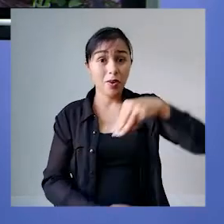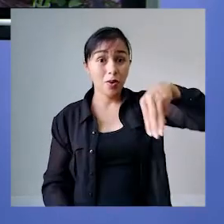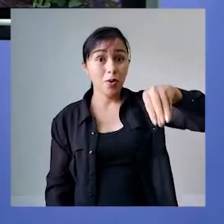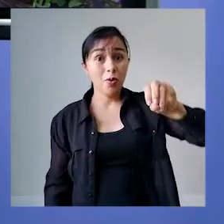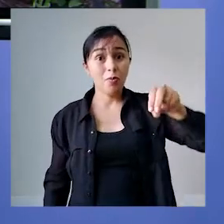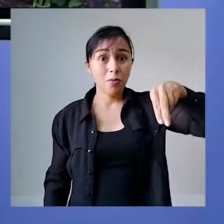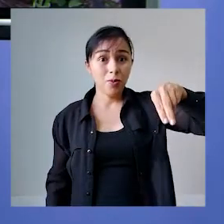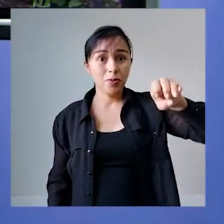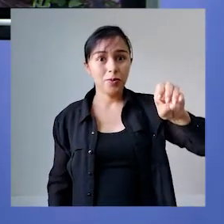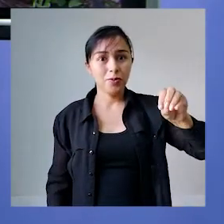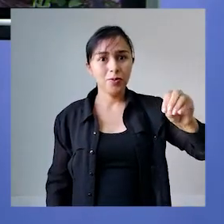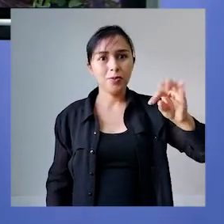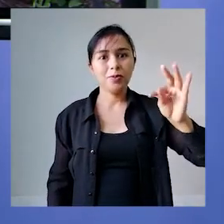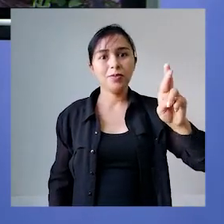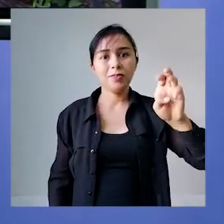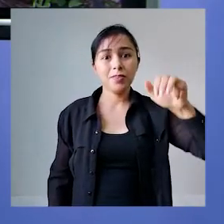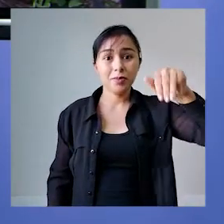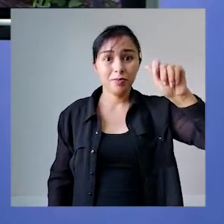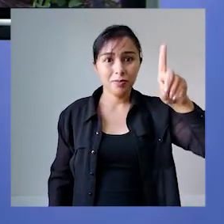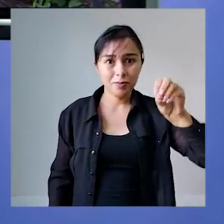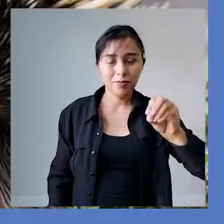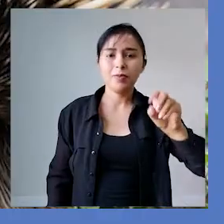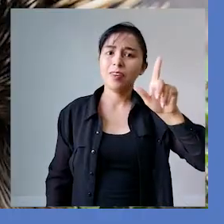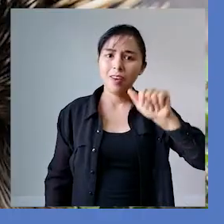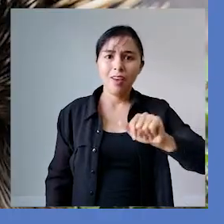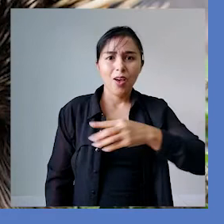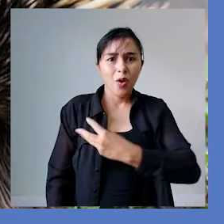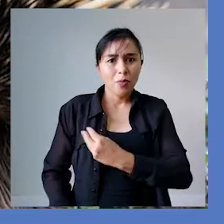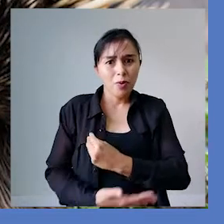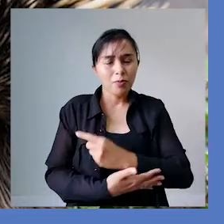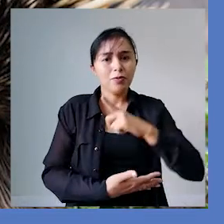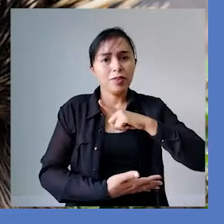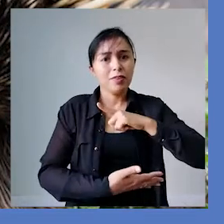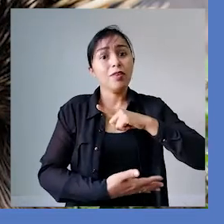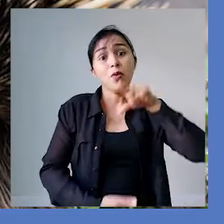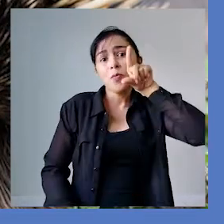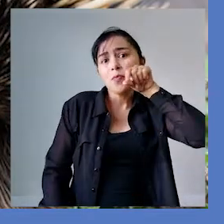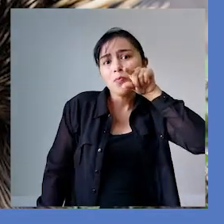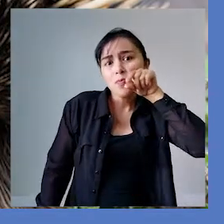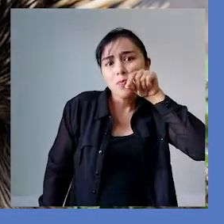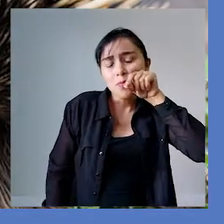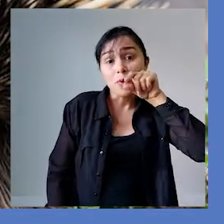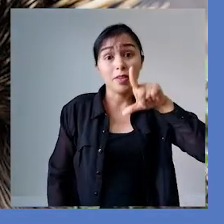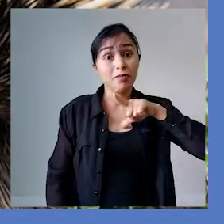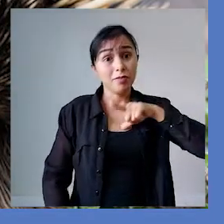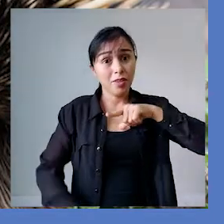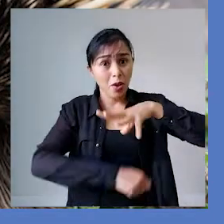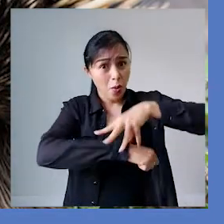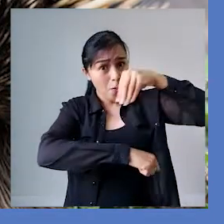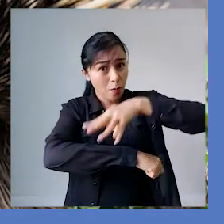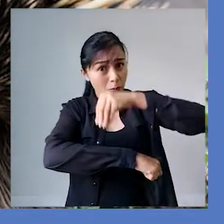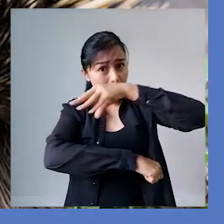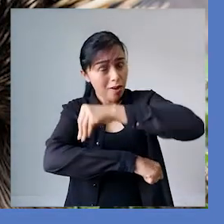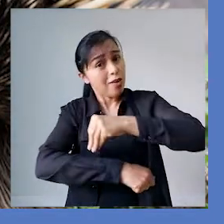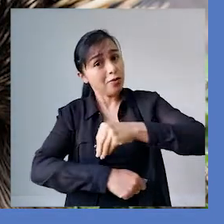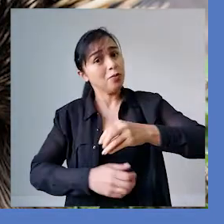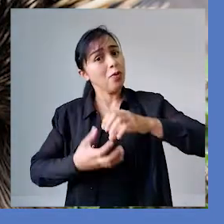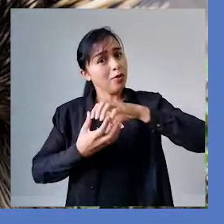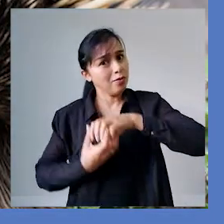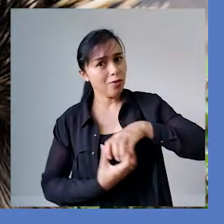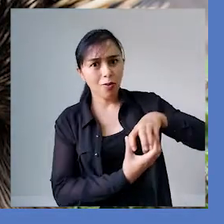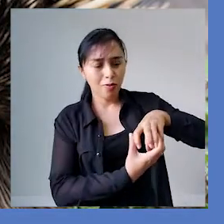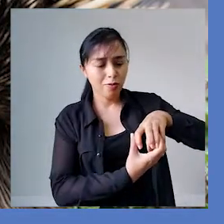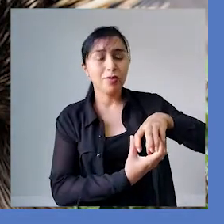bico, tem pelo, mas bota ovo. Nós estamos falando dos ornitorrincos. os ornitorríncos e as